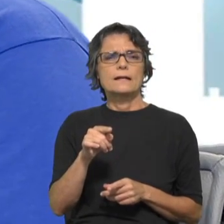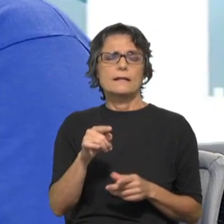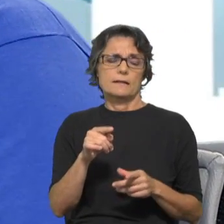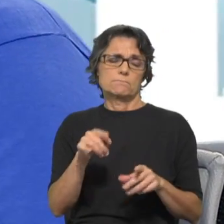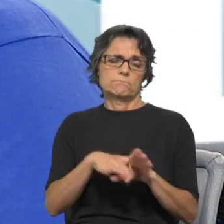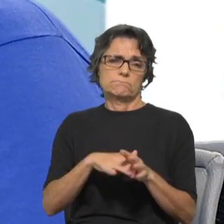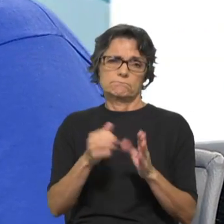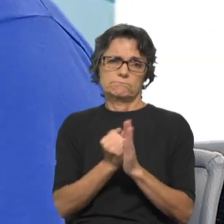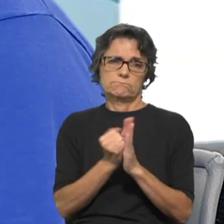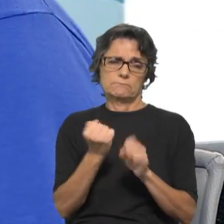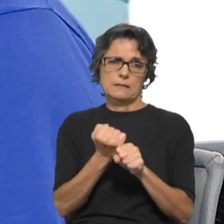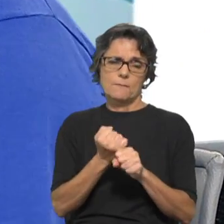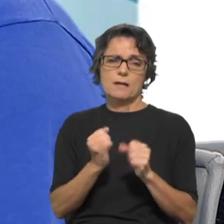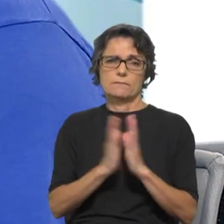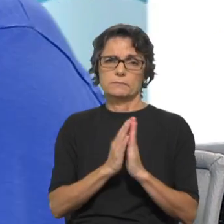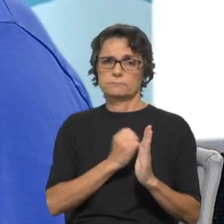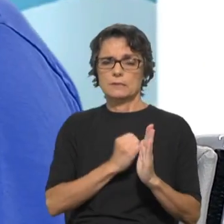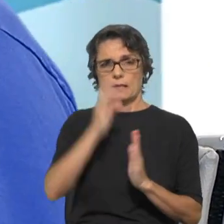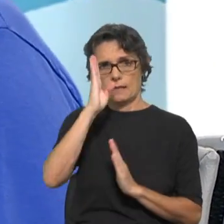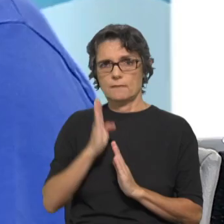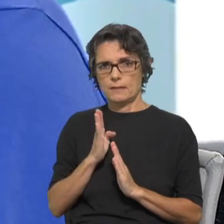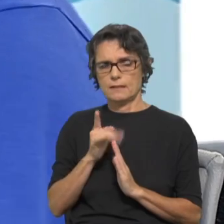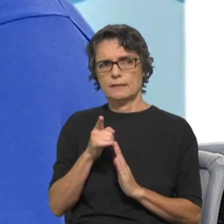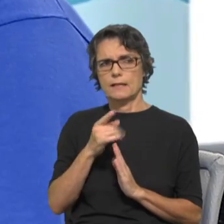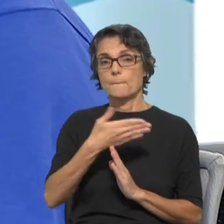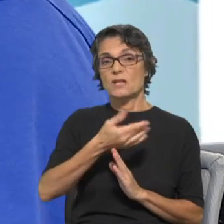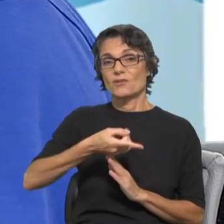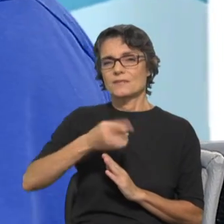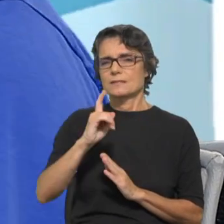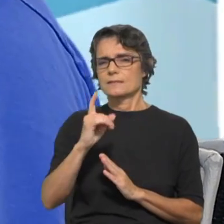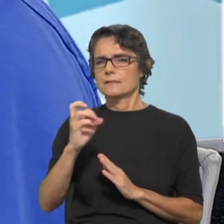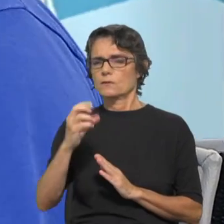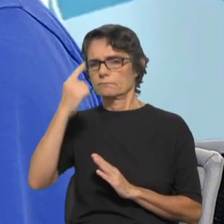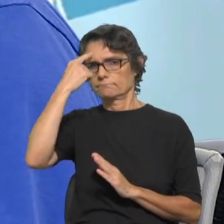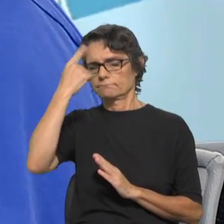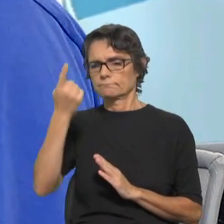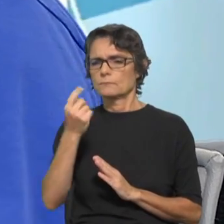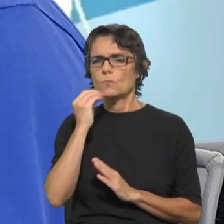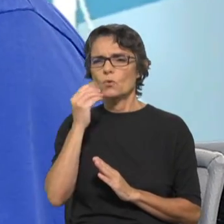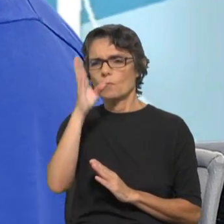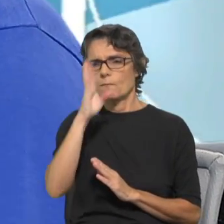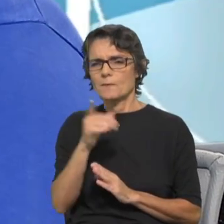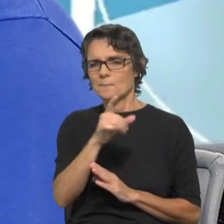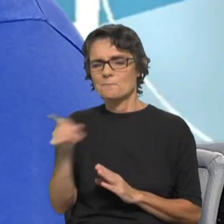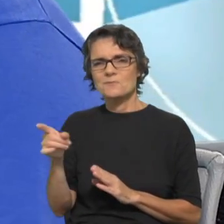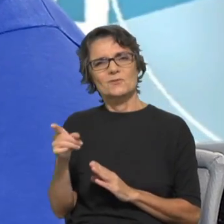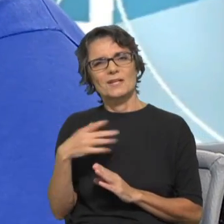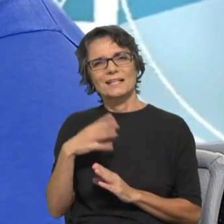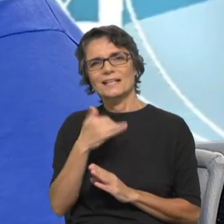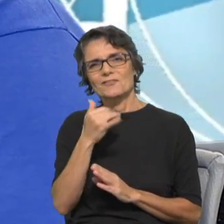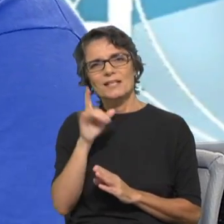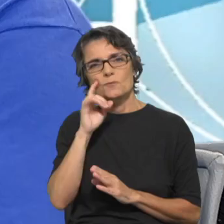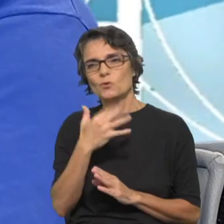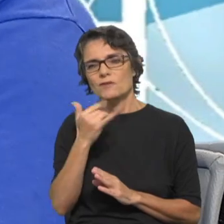1968 pensou como é que poderia dar resposta àqueles militares que também procuravam felicidade, queriam ser felizes. E que